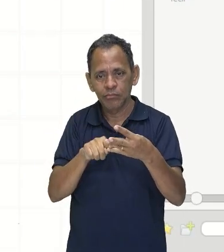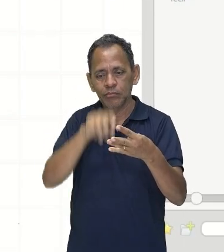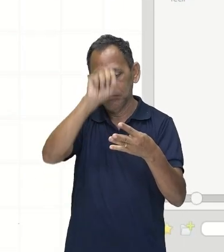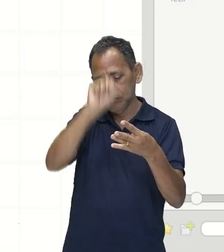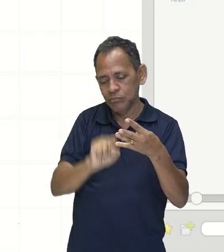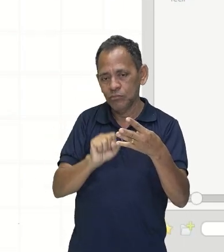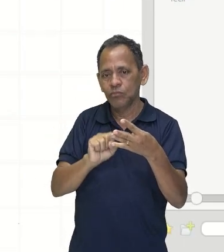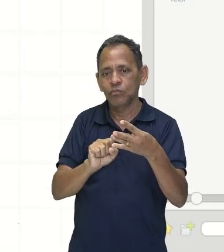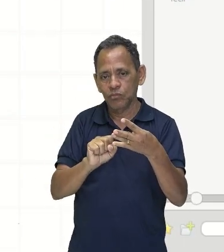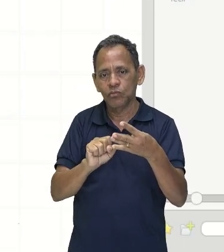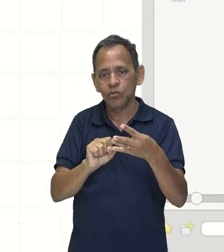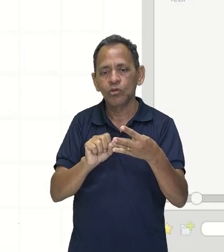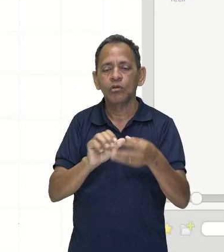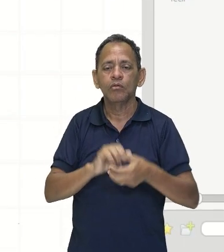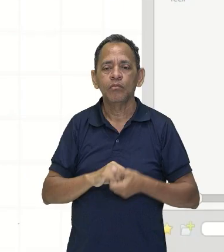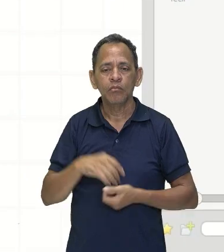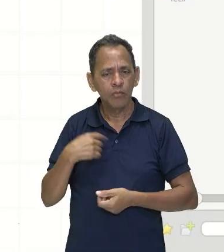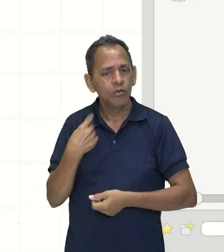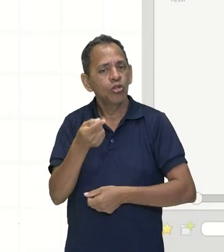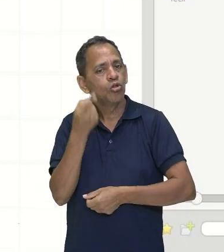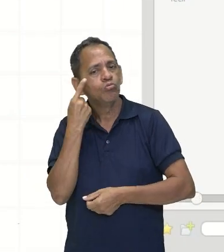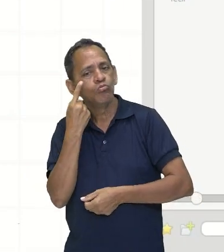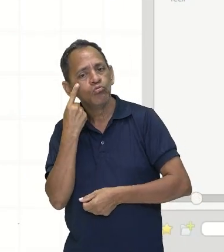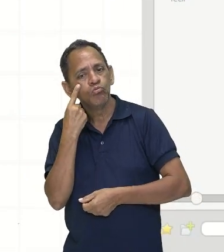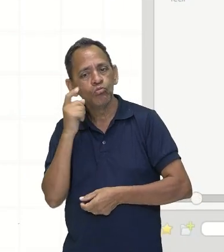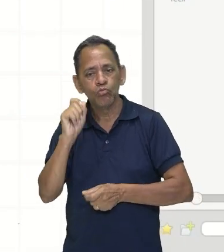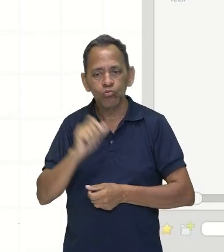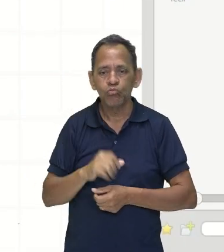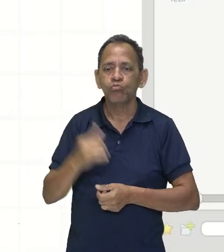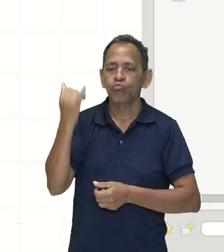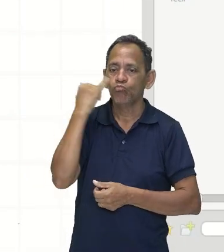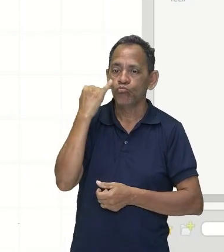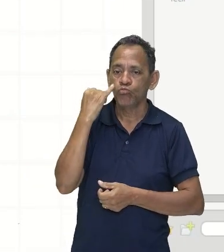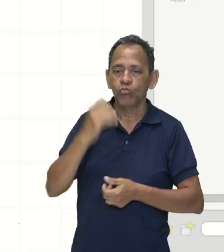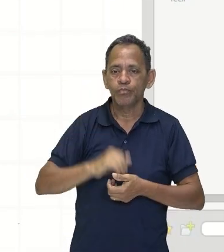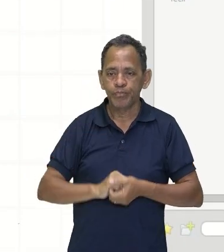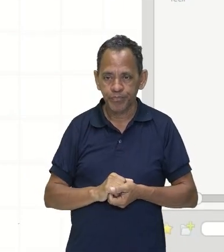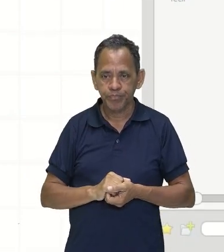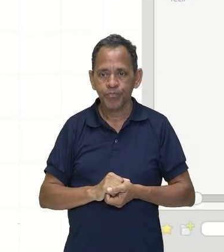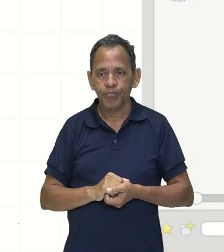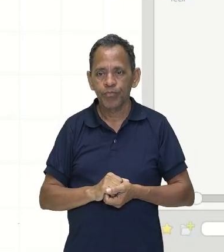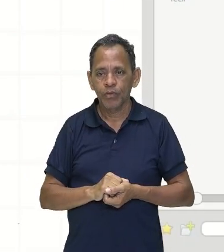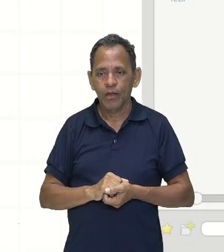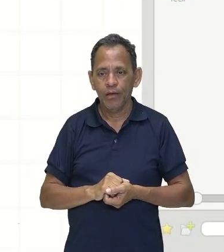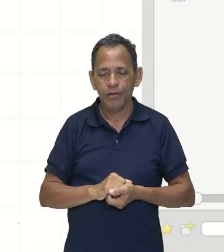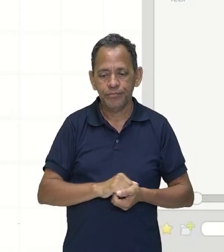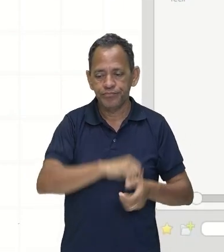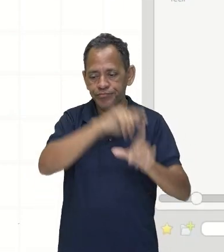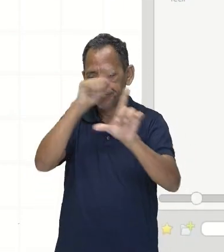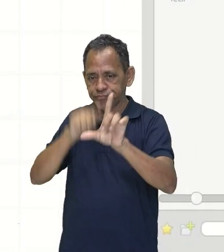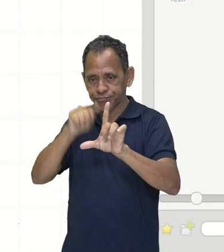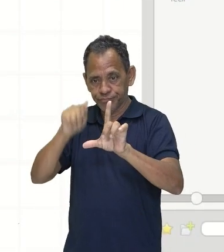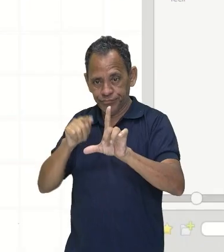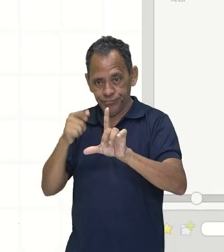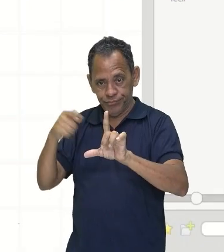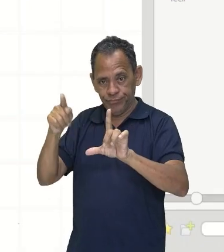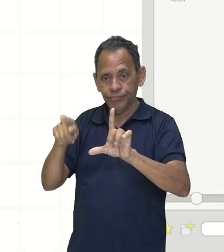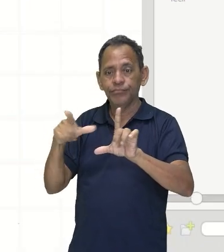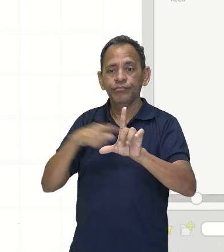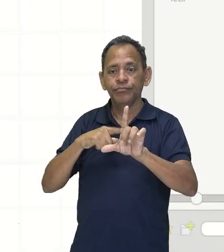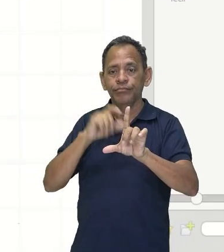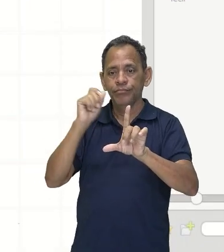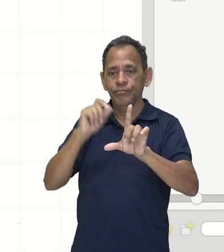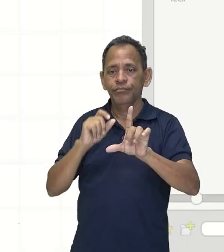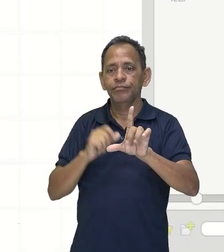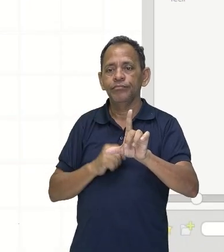para a gente observar aí os dados. E aí no nosso outro gráfico, a gente tem, olha,